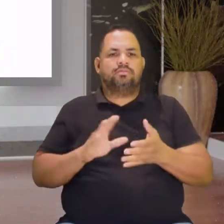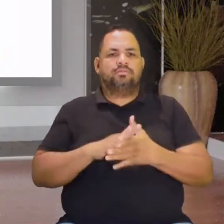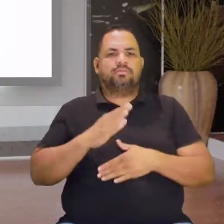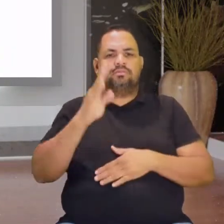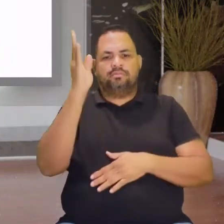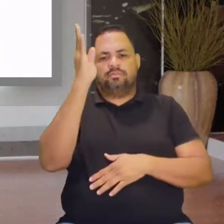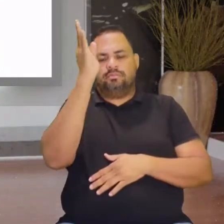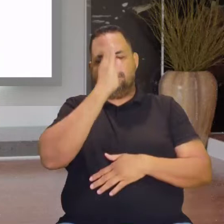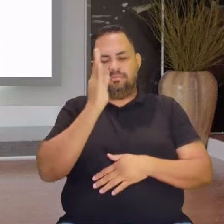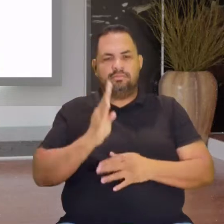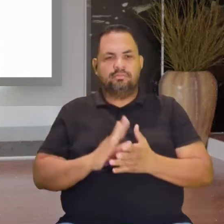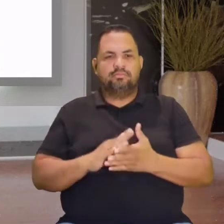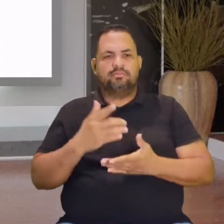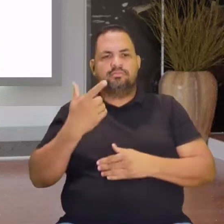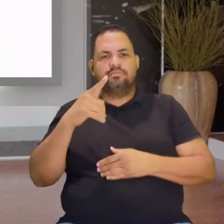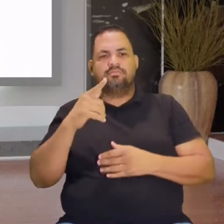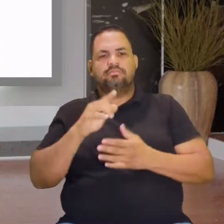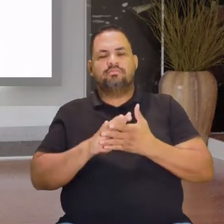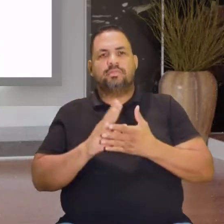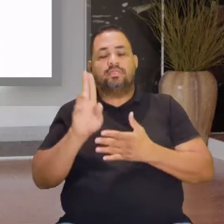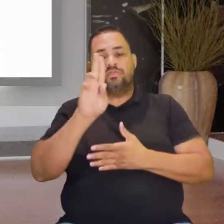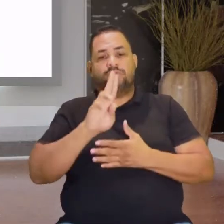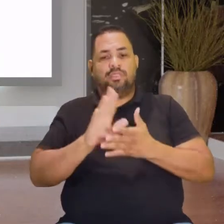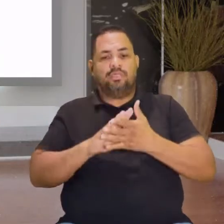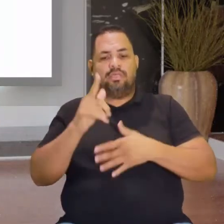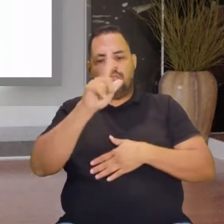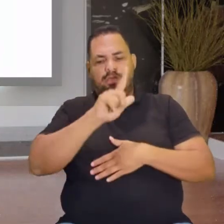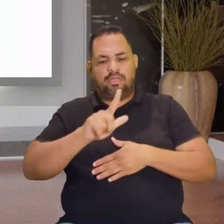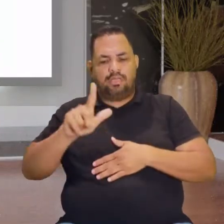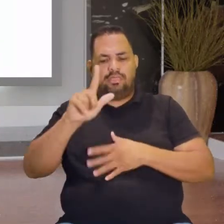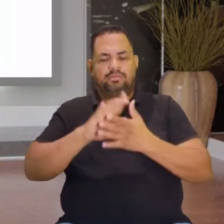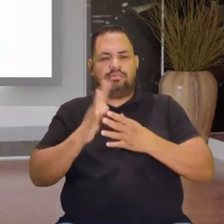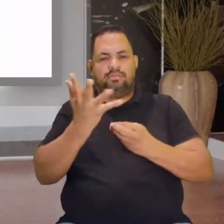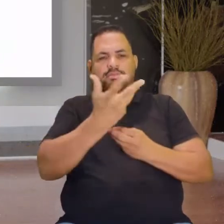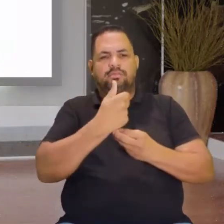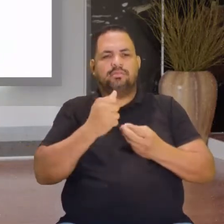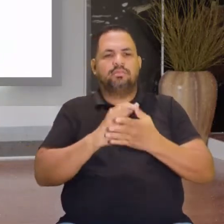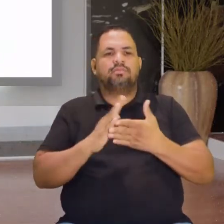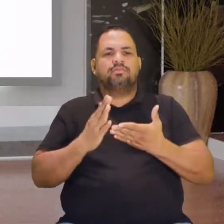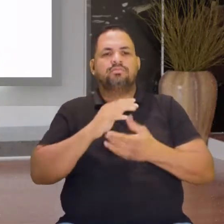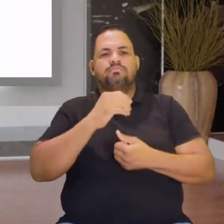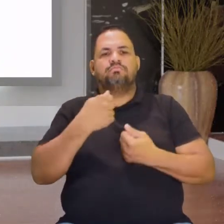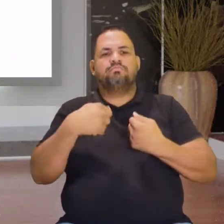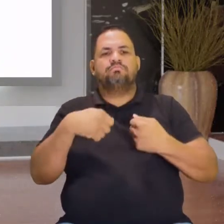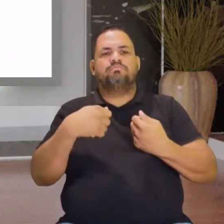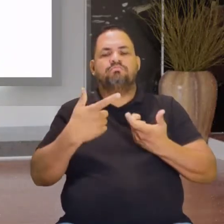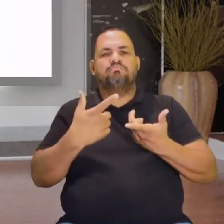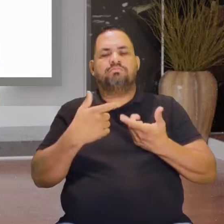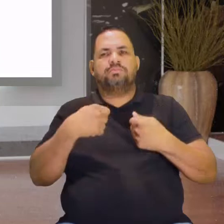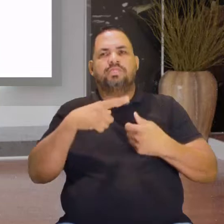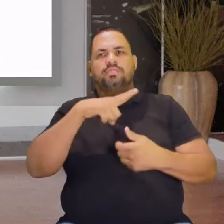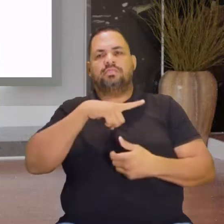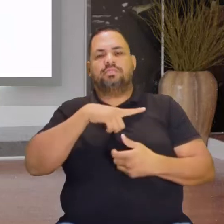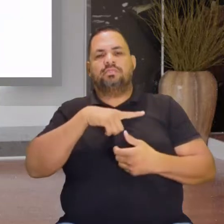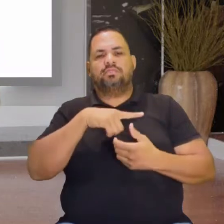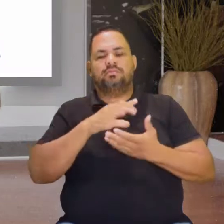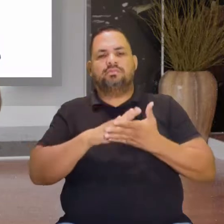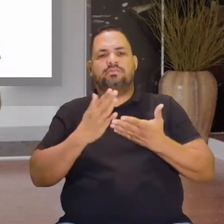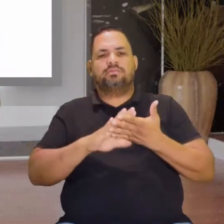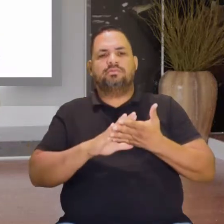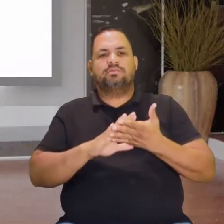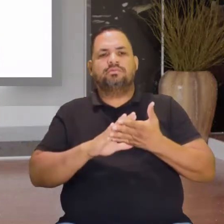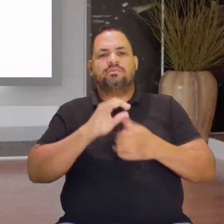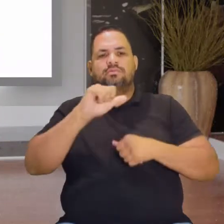Então é por meio da arte, da literatura, que isso seria possível, né? Essas mudanças, destacar essa cultura